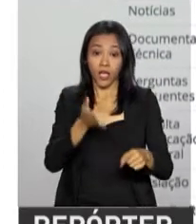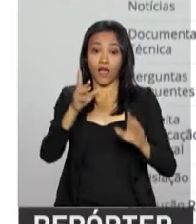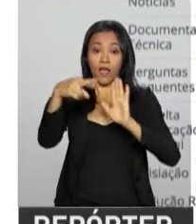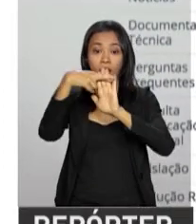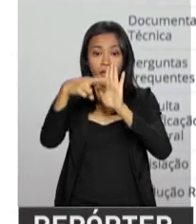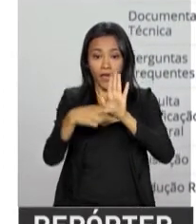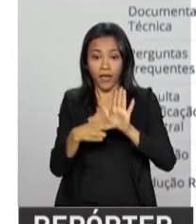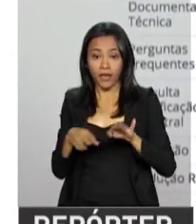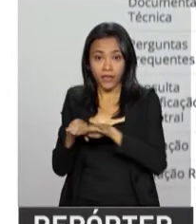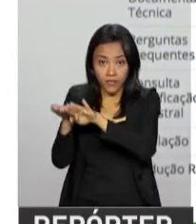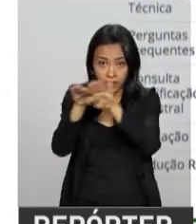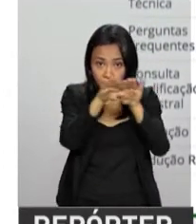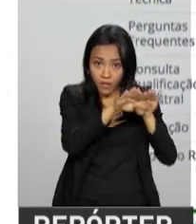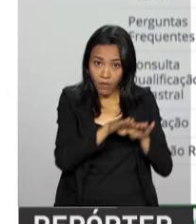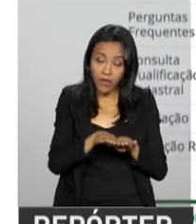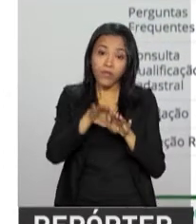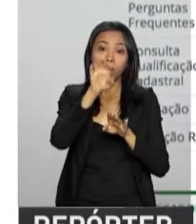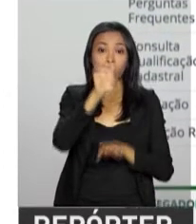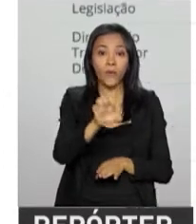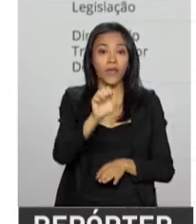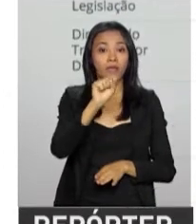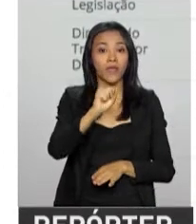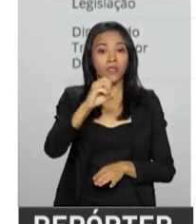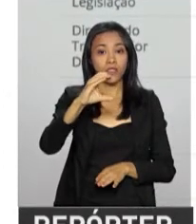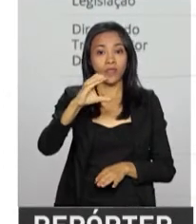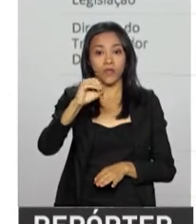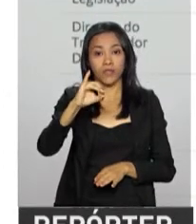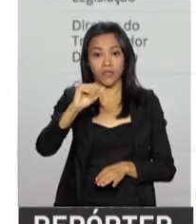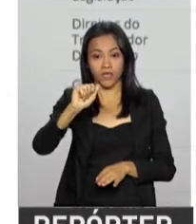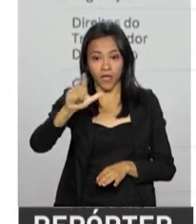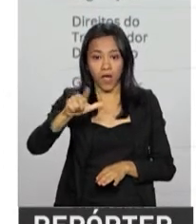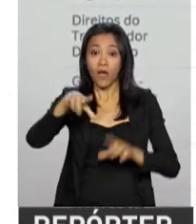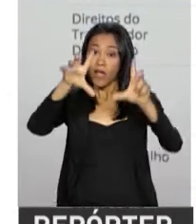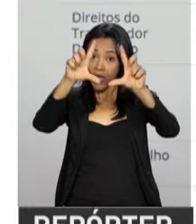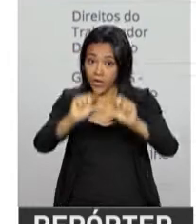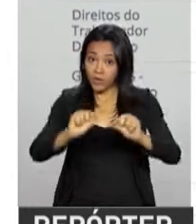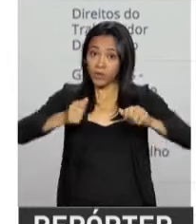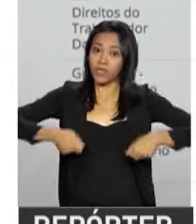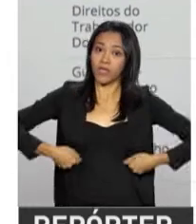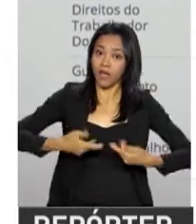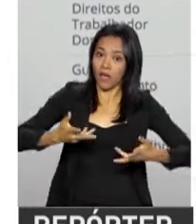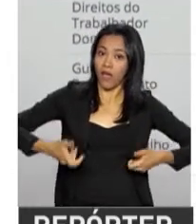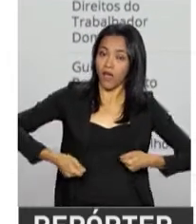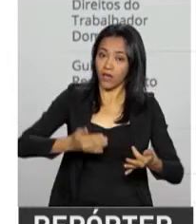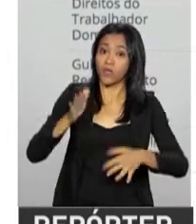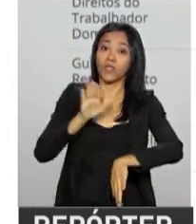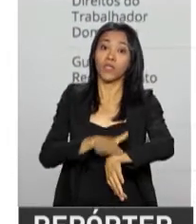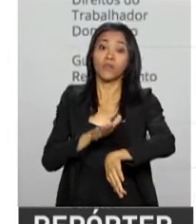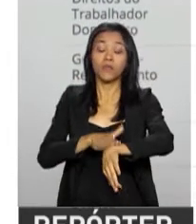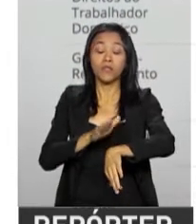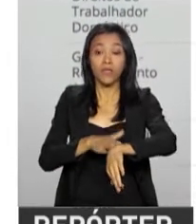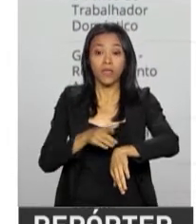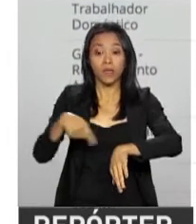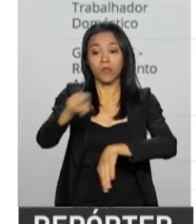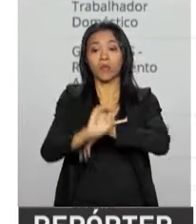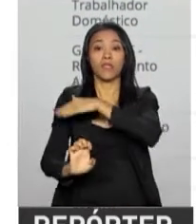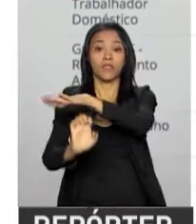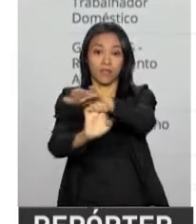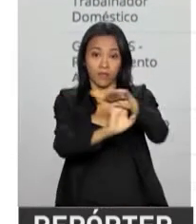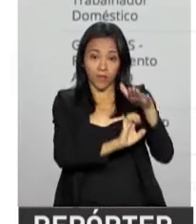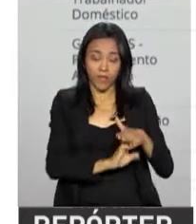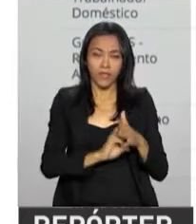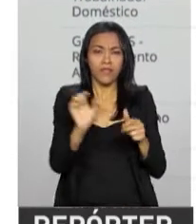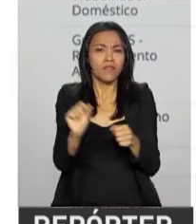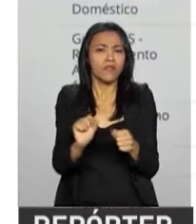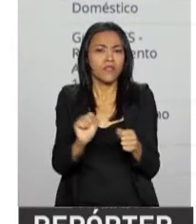simplificada ué social empresarial vai reduzir custos e tempo da área contábil das empresas na hora de executar